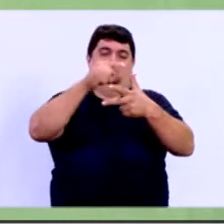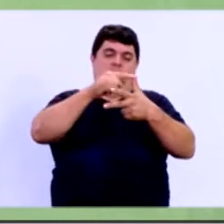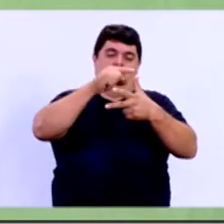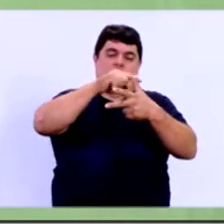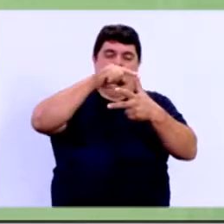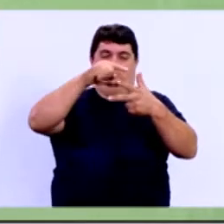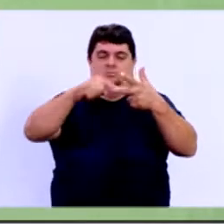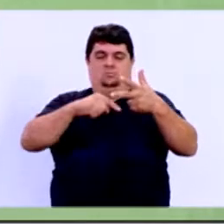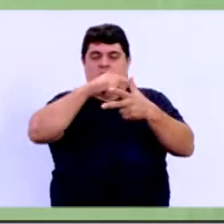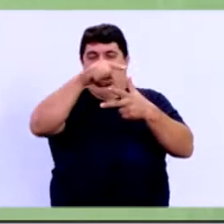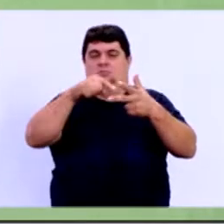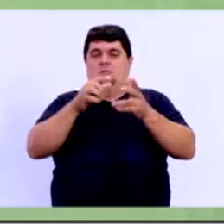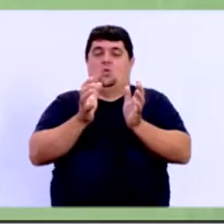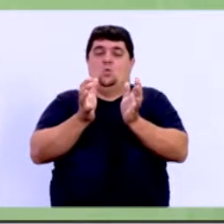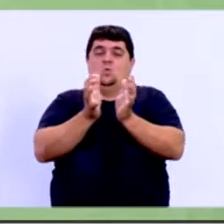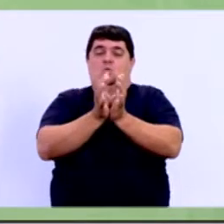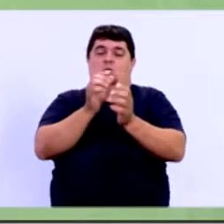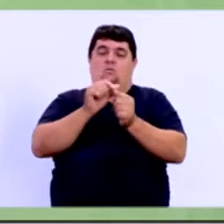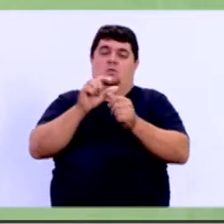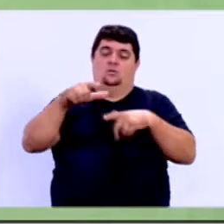de atividades, né?